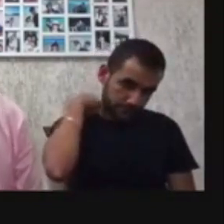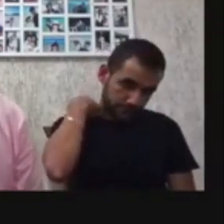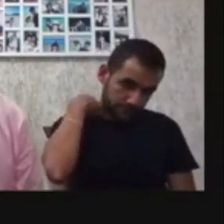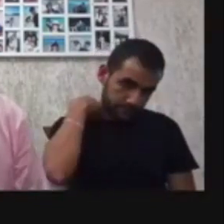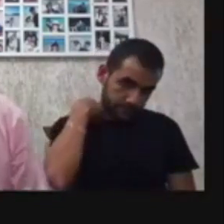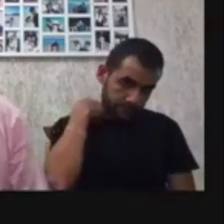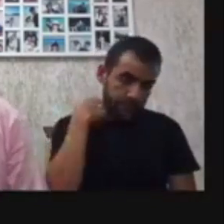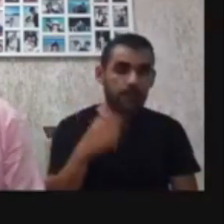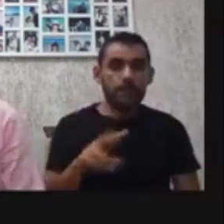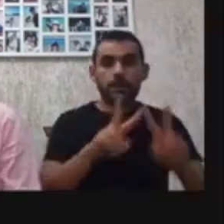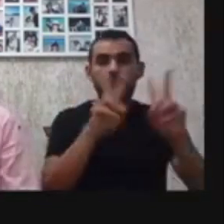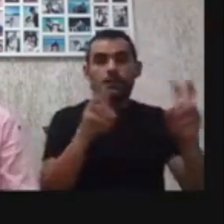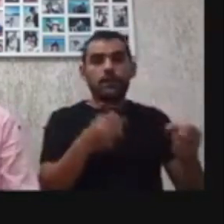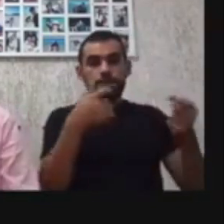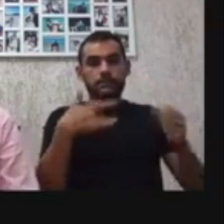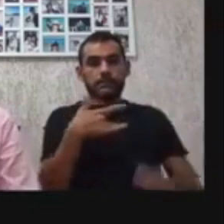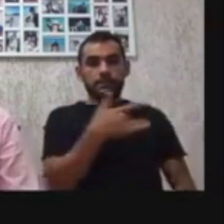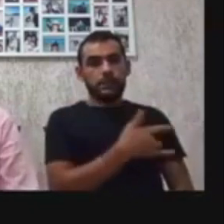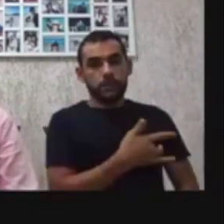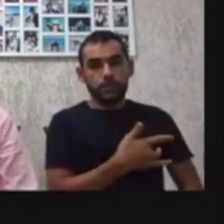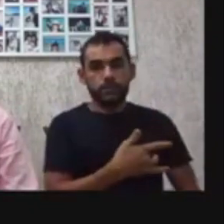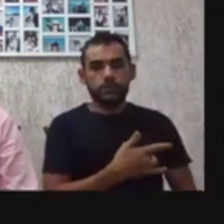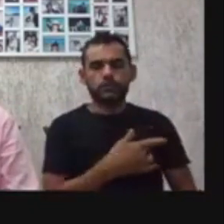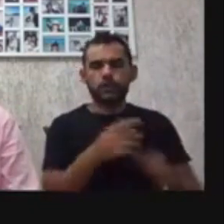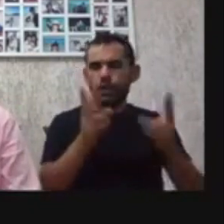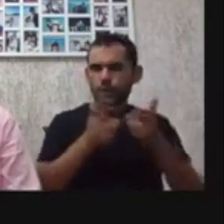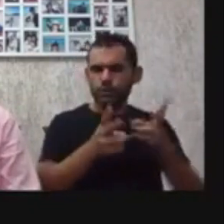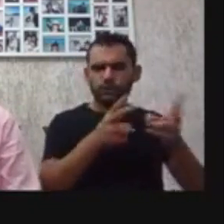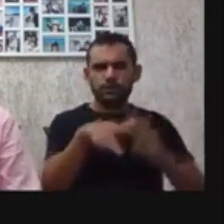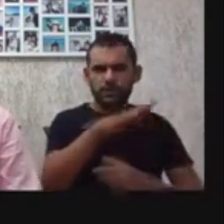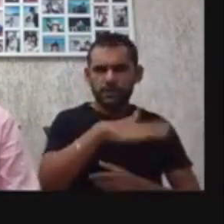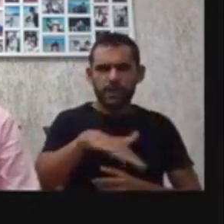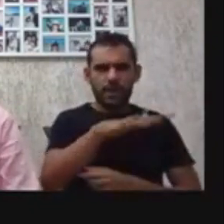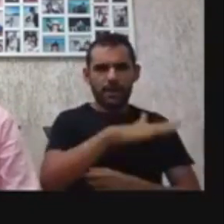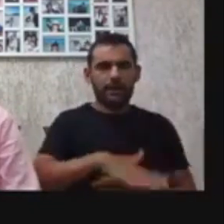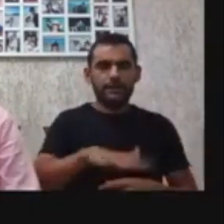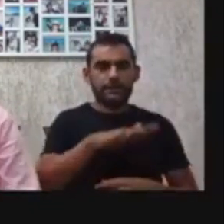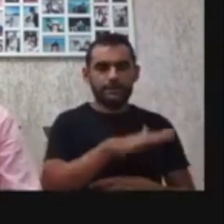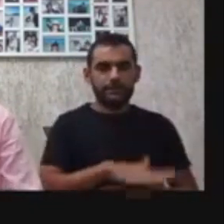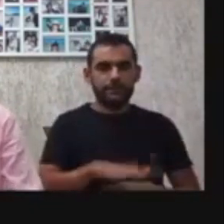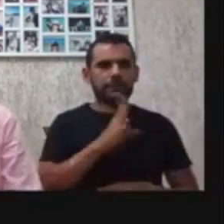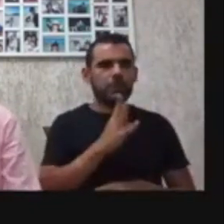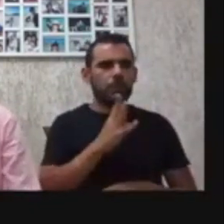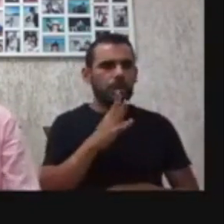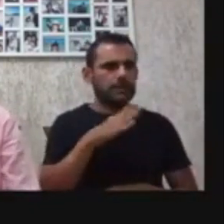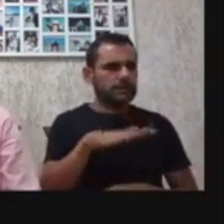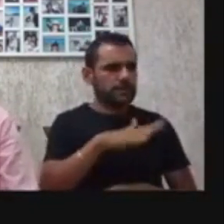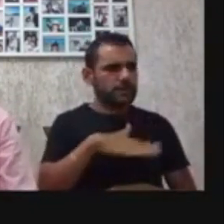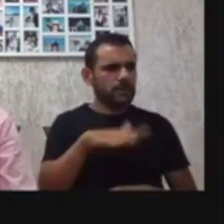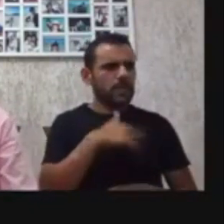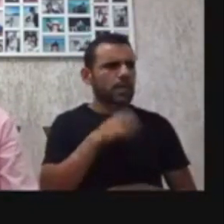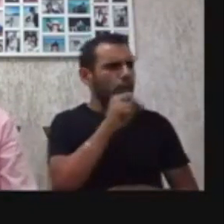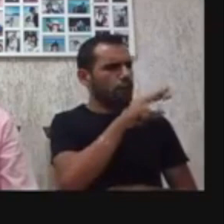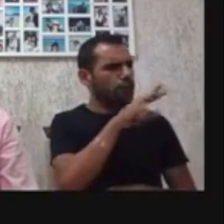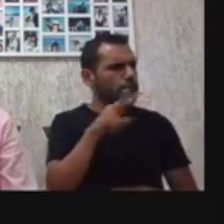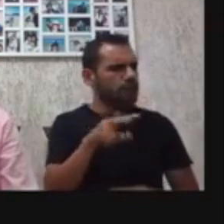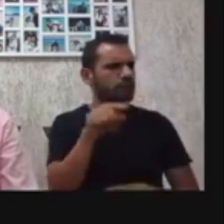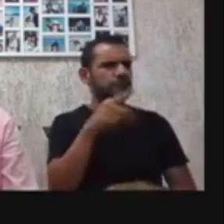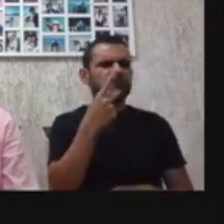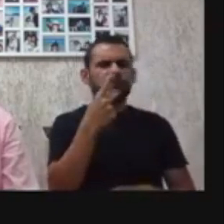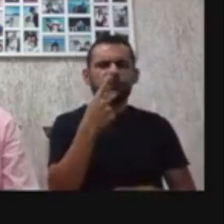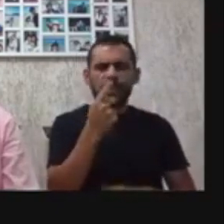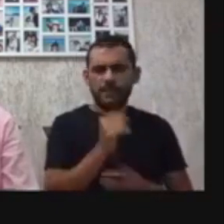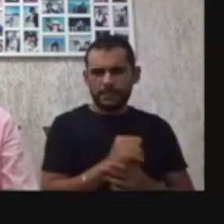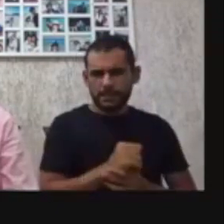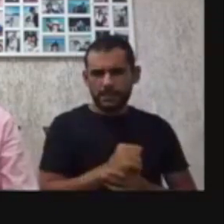pouquinho de saúde, a gente agora vai, né, continuando ainda na sua área aí de, né, de conhecimento, eu vi aqui que você fala bastante